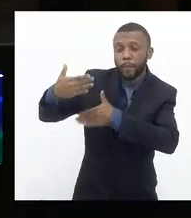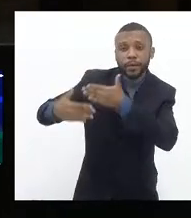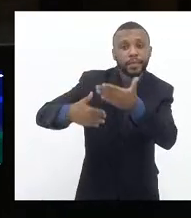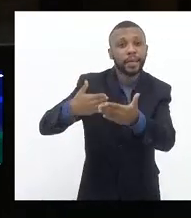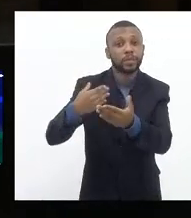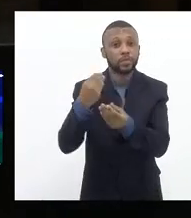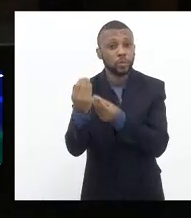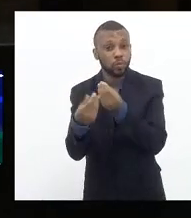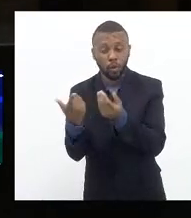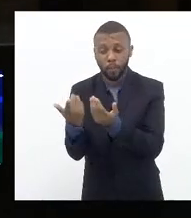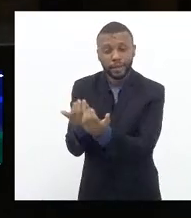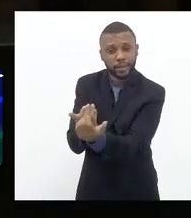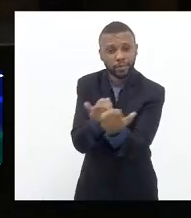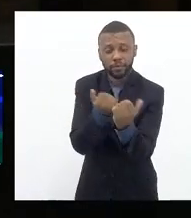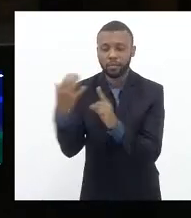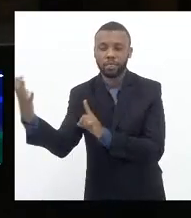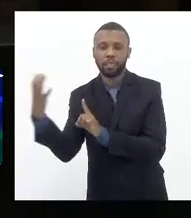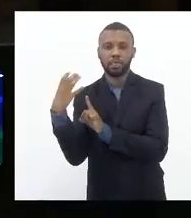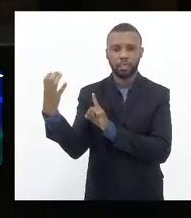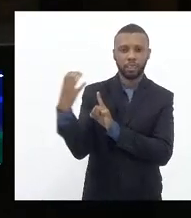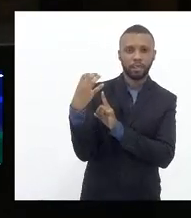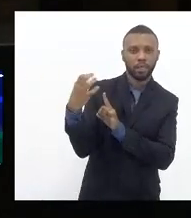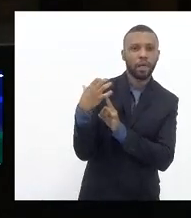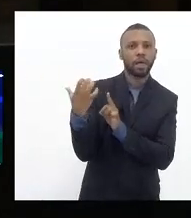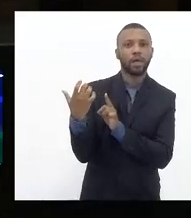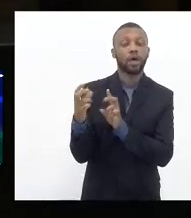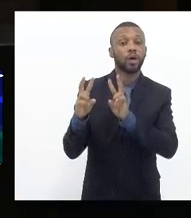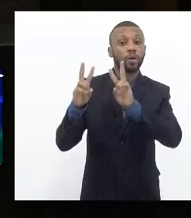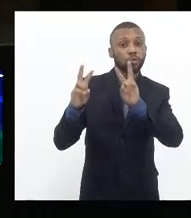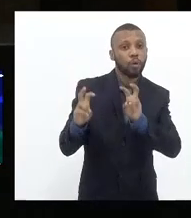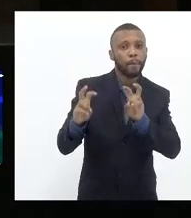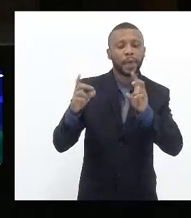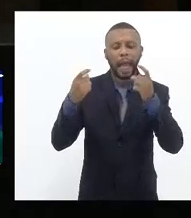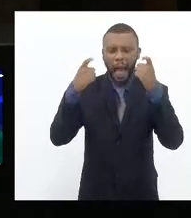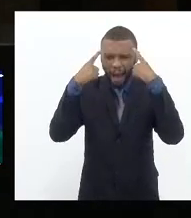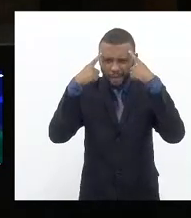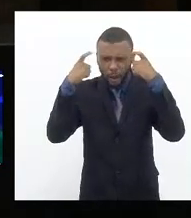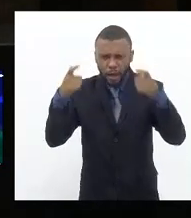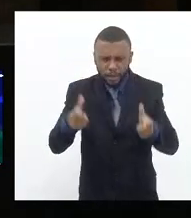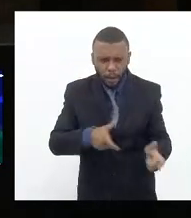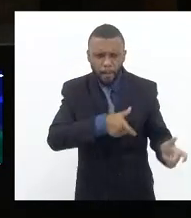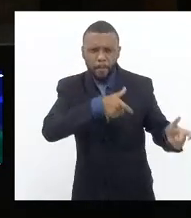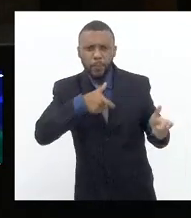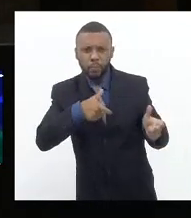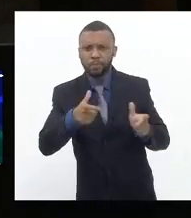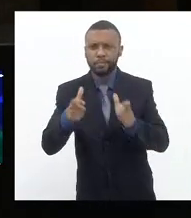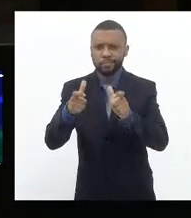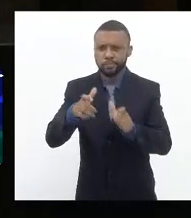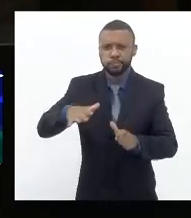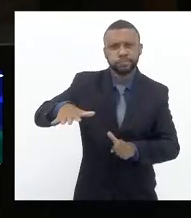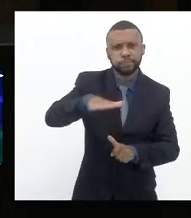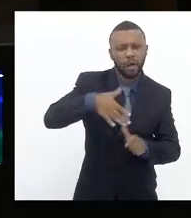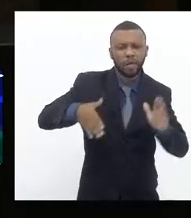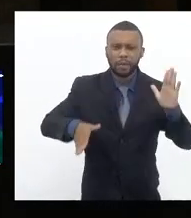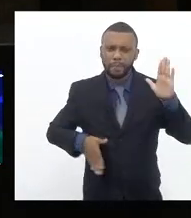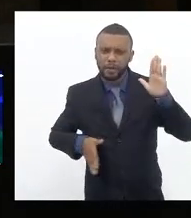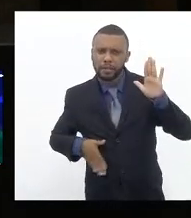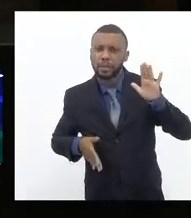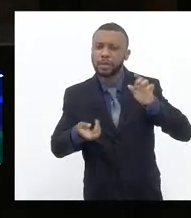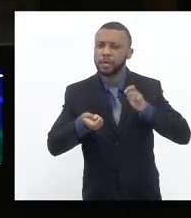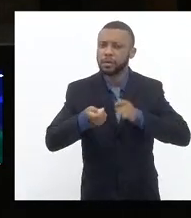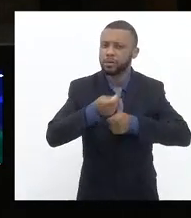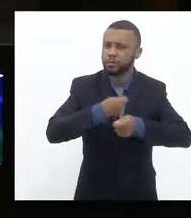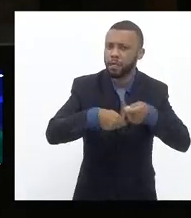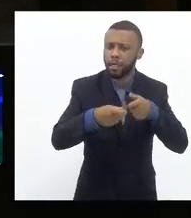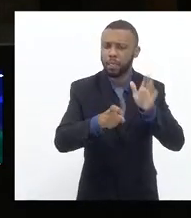juventude da violência armada no território. Isso alertou para a gente também a